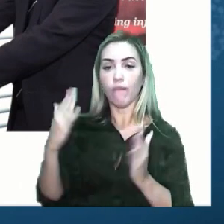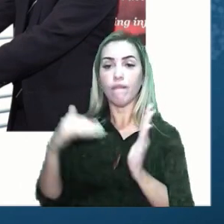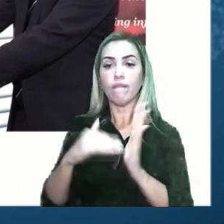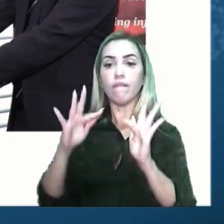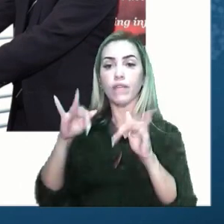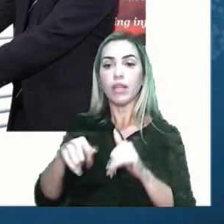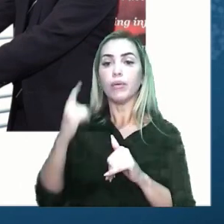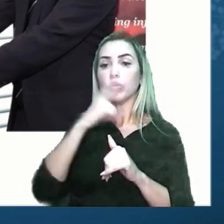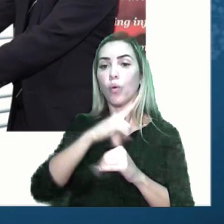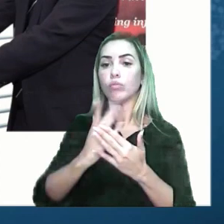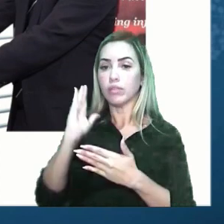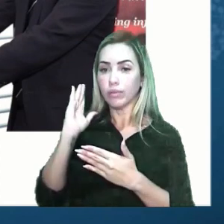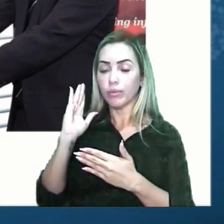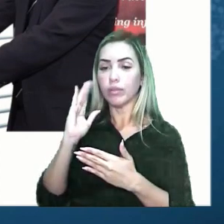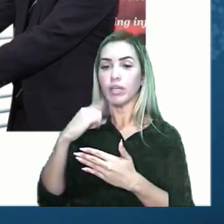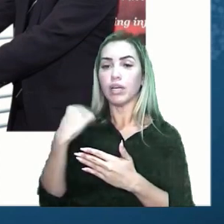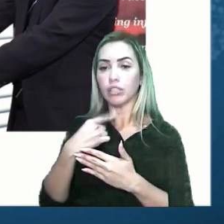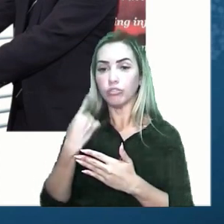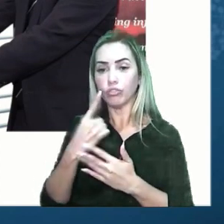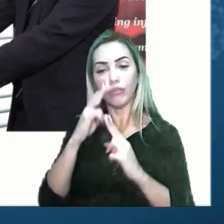foi, e a gente viu